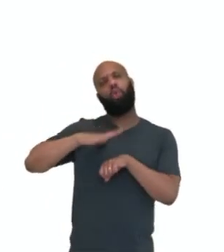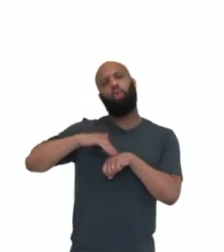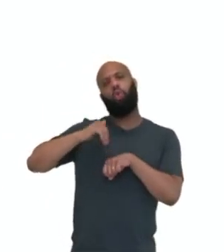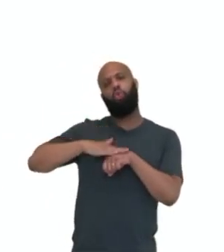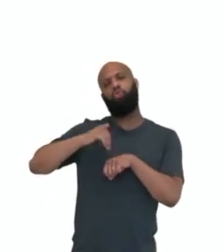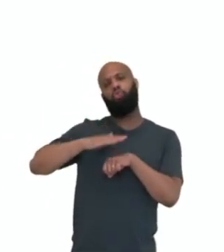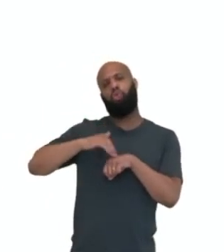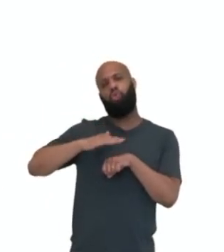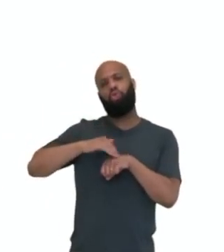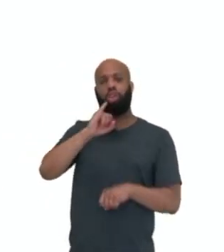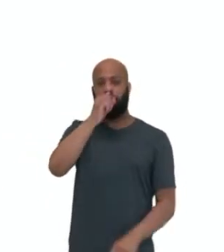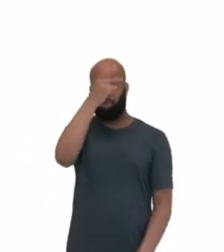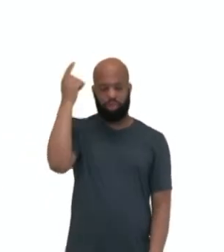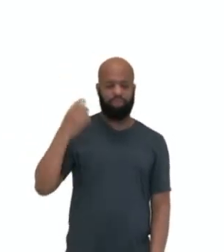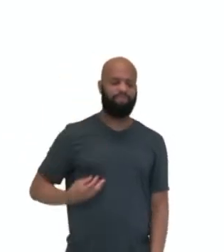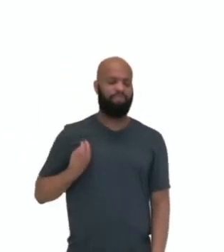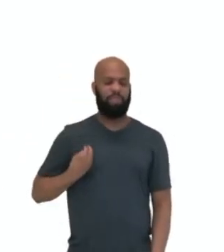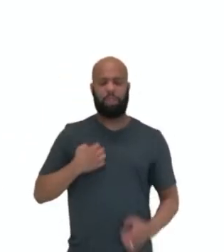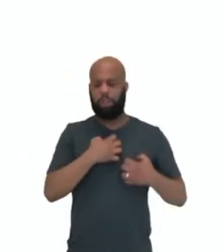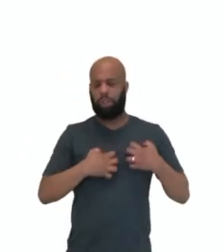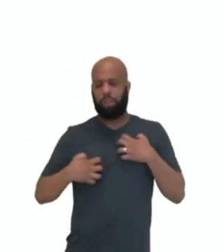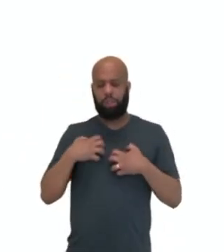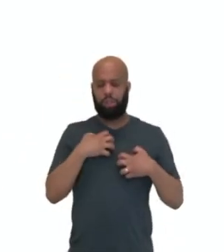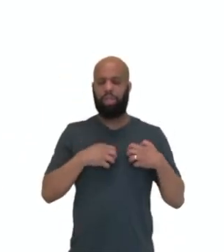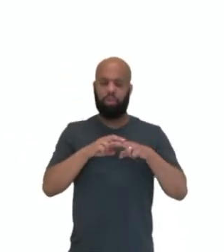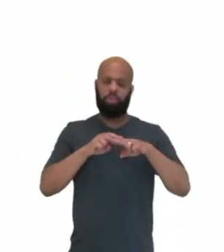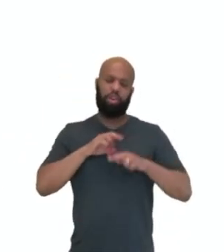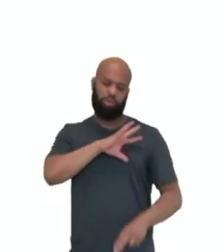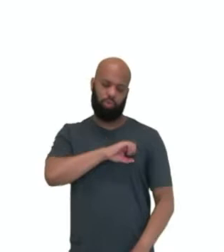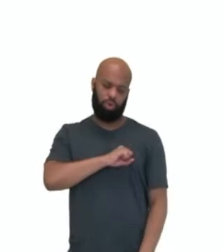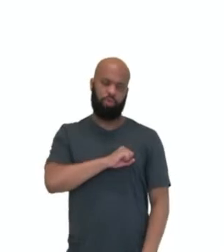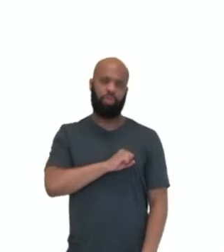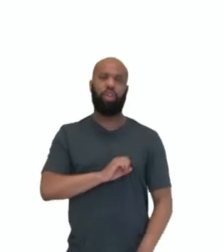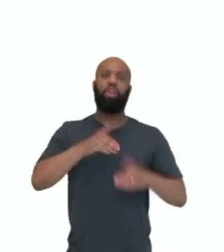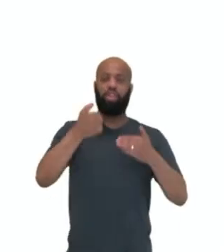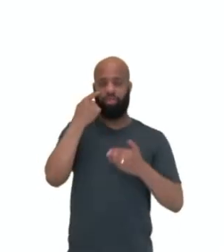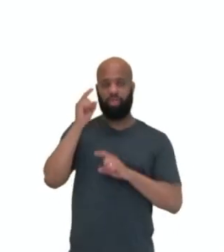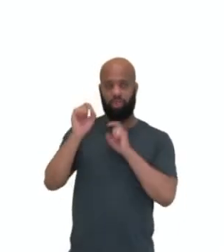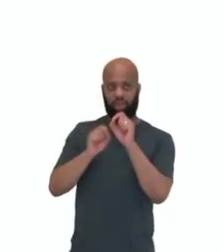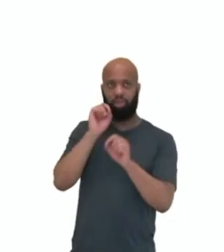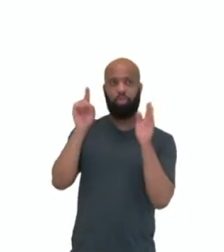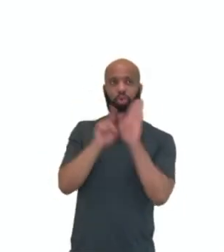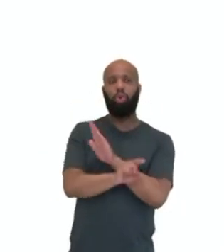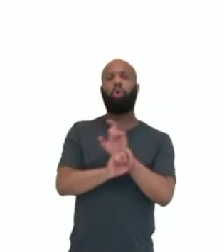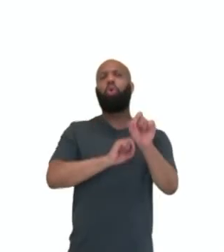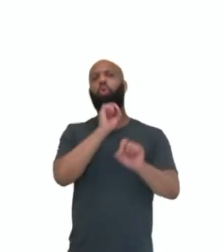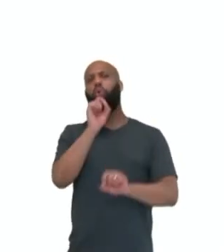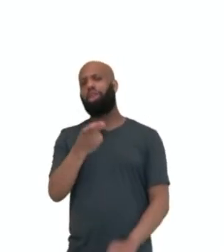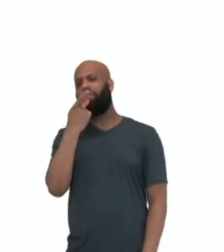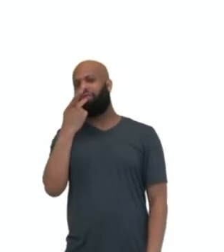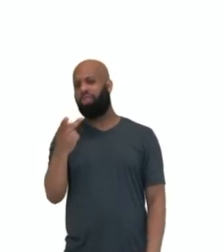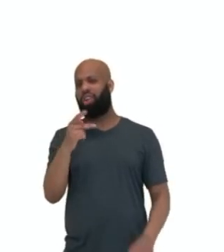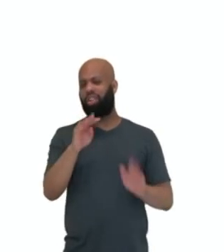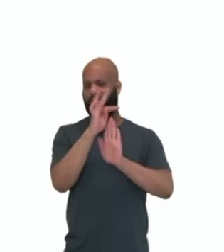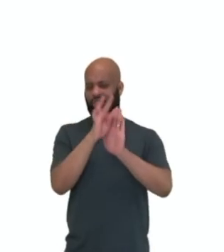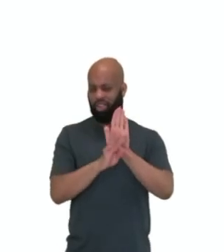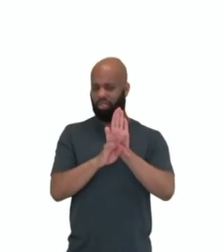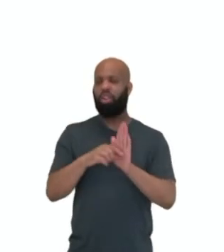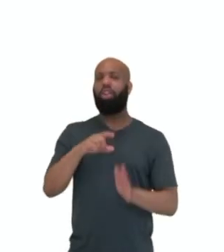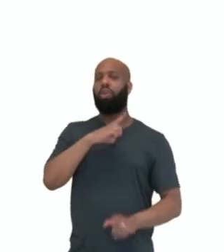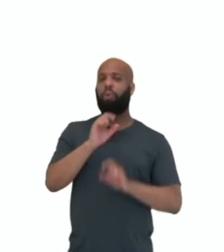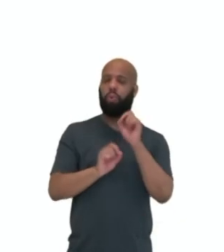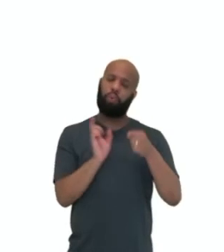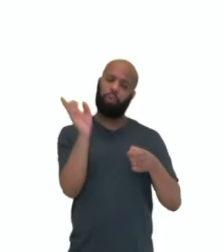consolo àqueles que vivem momentos de aflição. Perceba que a questão pergunta de que se trata. Então, eu tenho